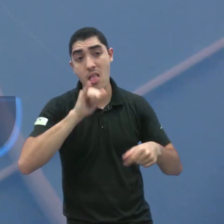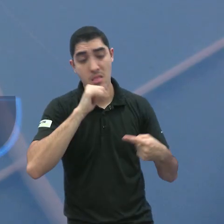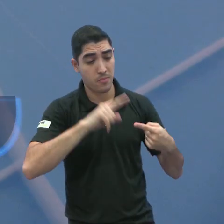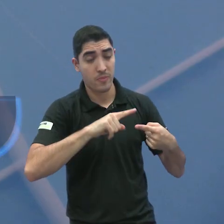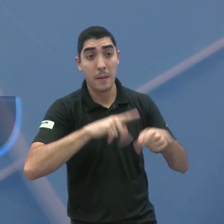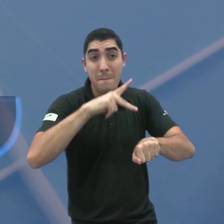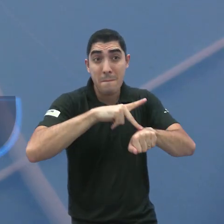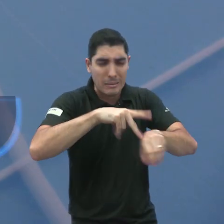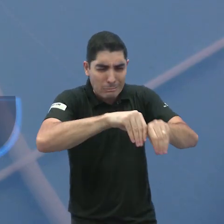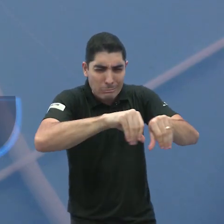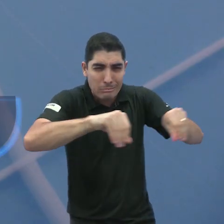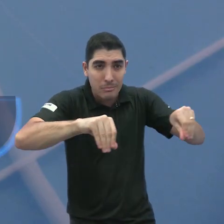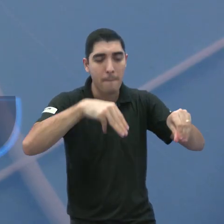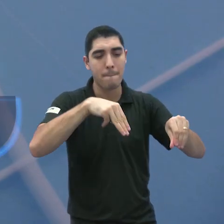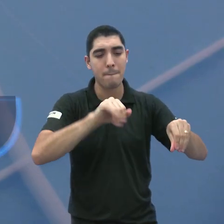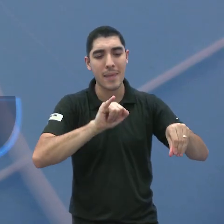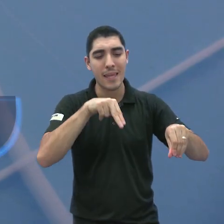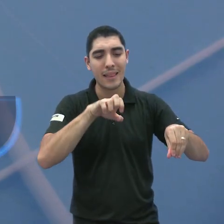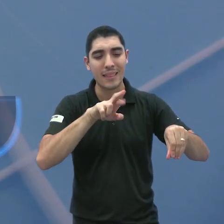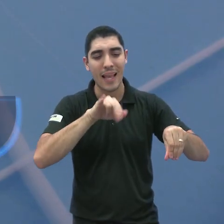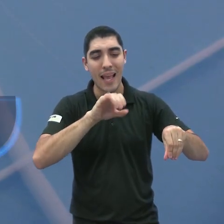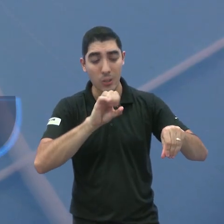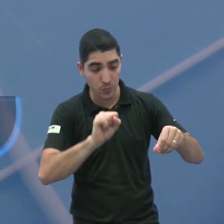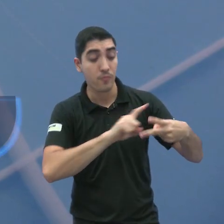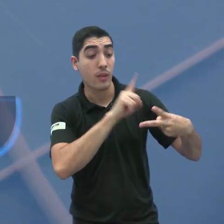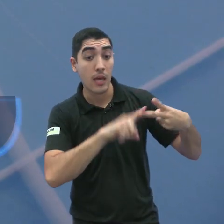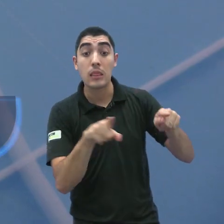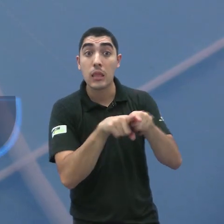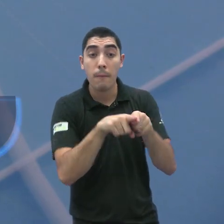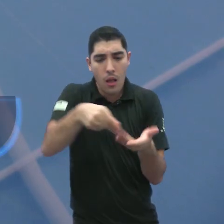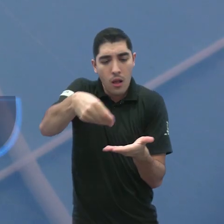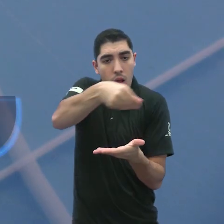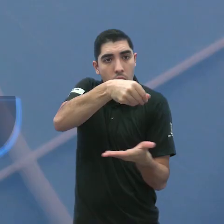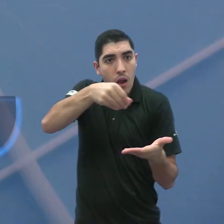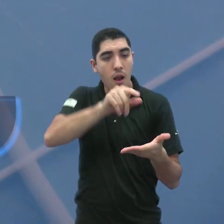celeiro mundial de exportação de comida, né, para todo mundo.